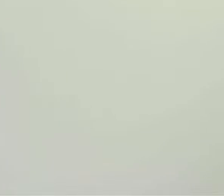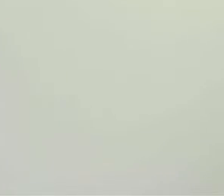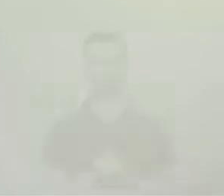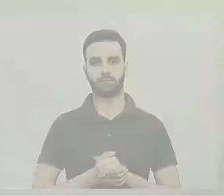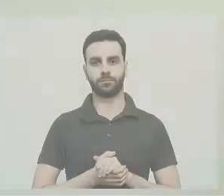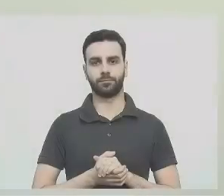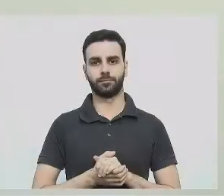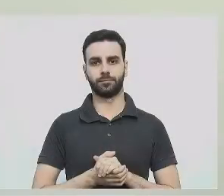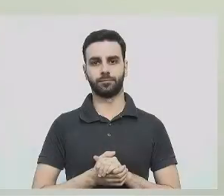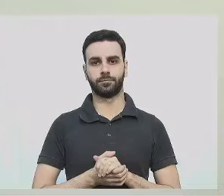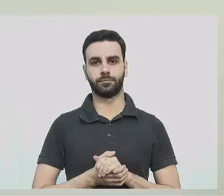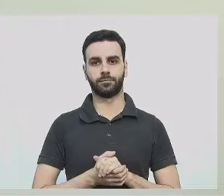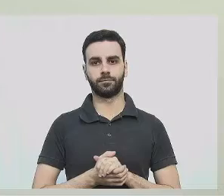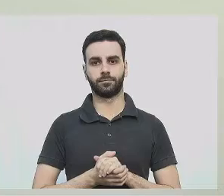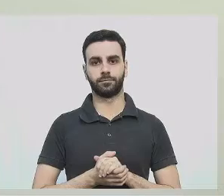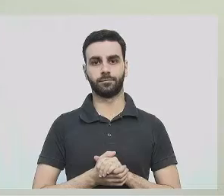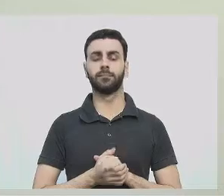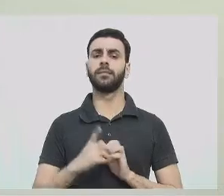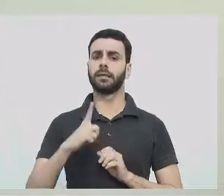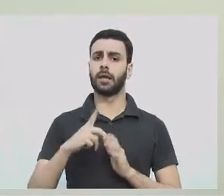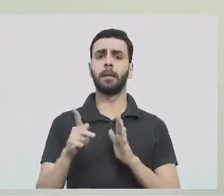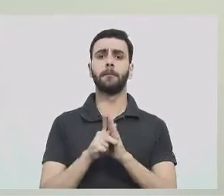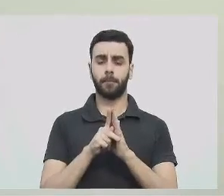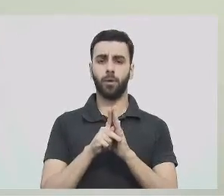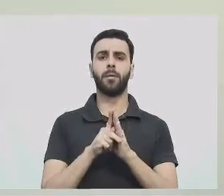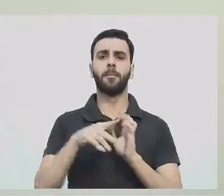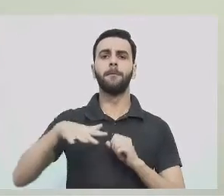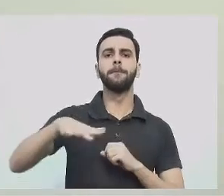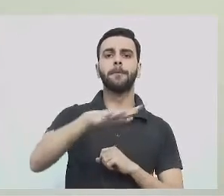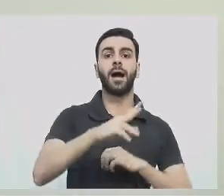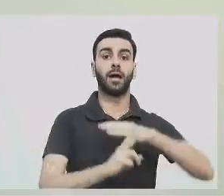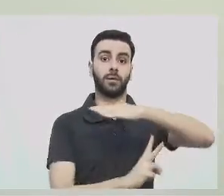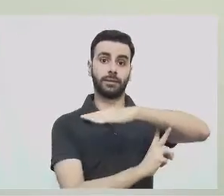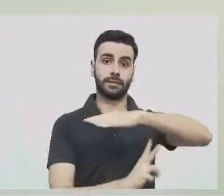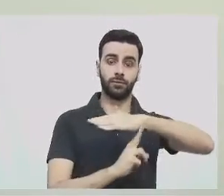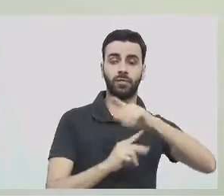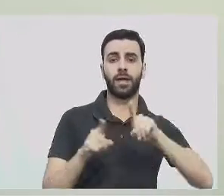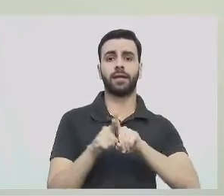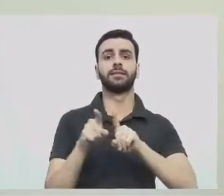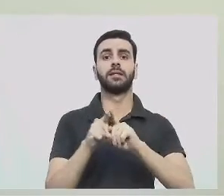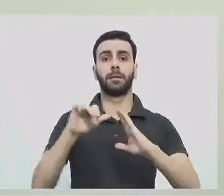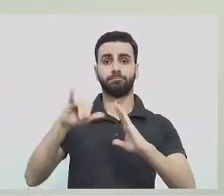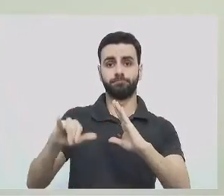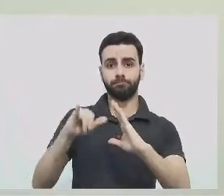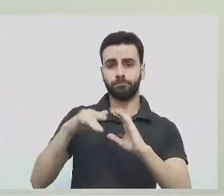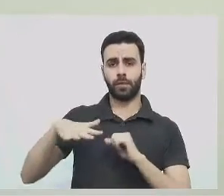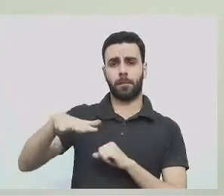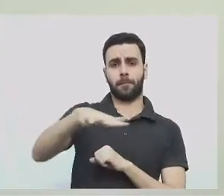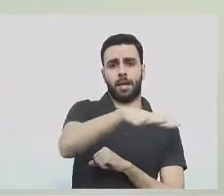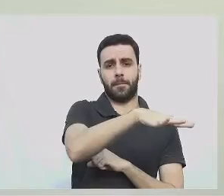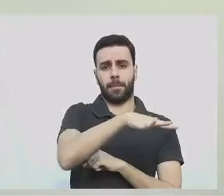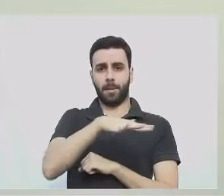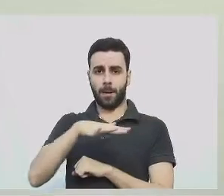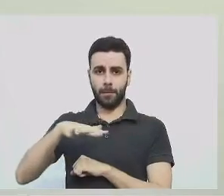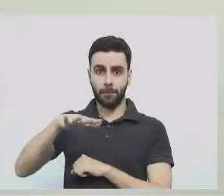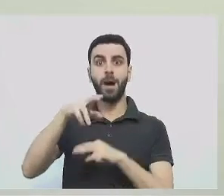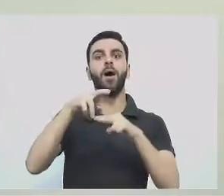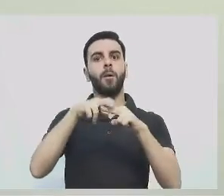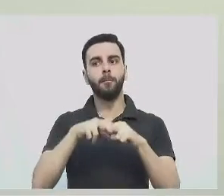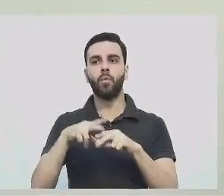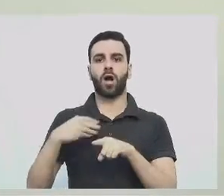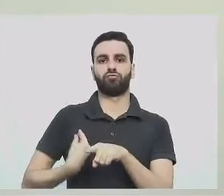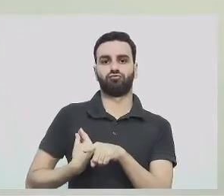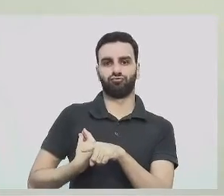de Silvestre, Novo Silvestre, o Liberdade, enfim, todo aquele entorno, quanto se desenvolveu com a chegada